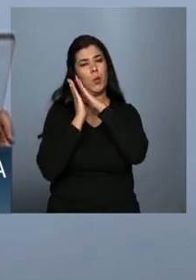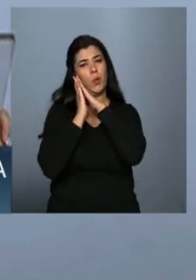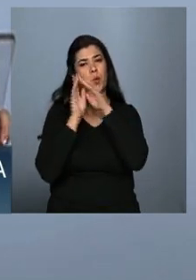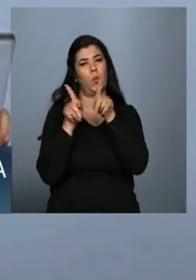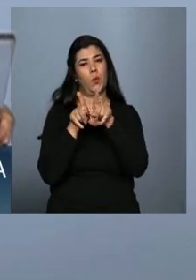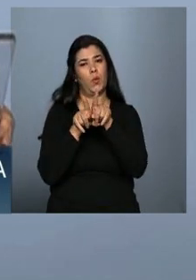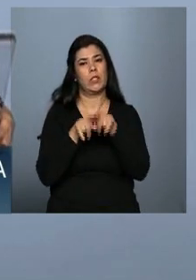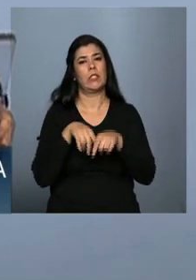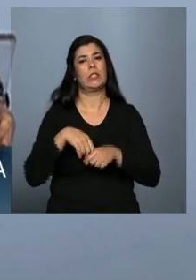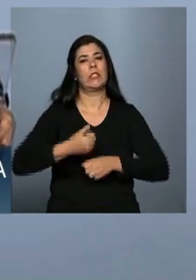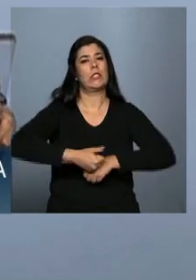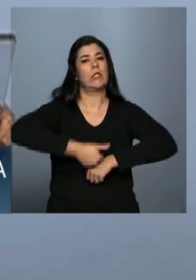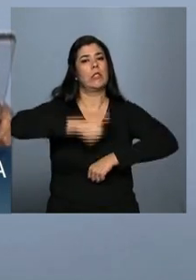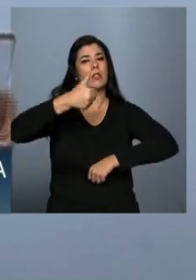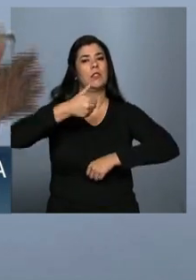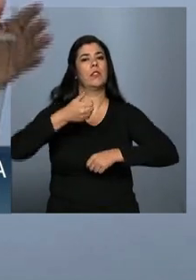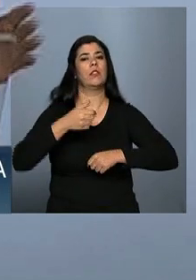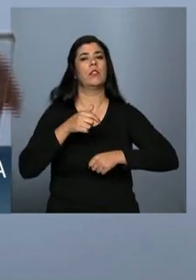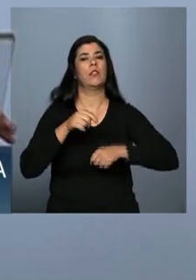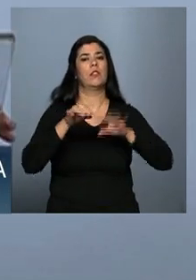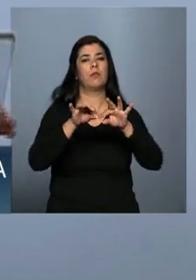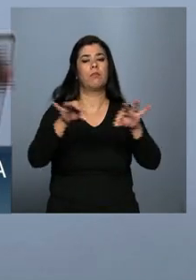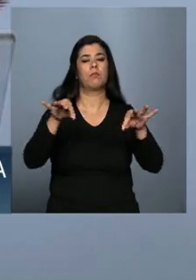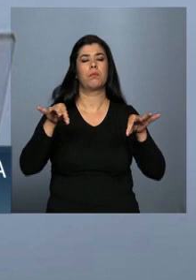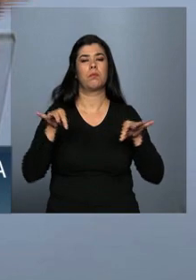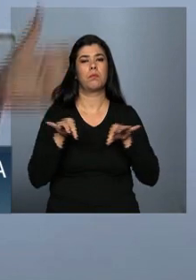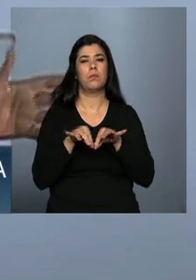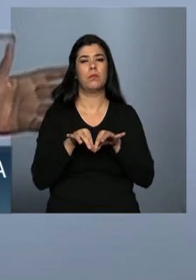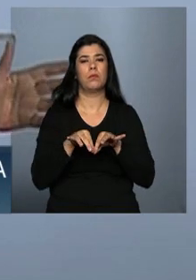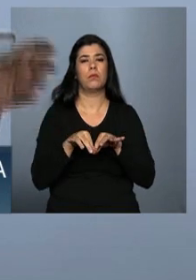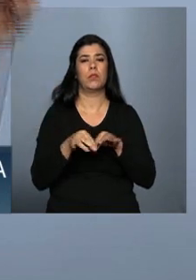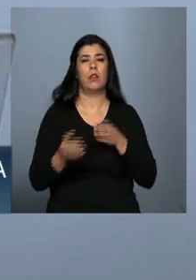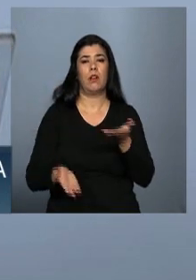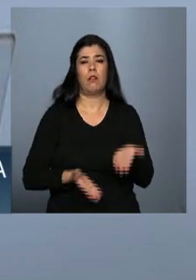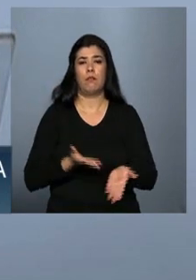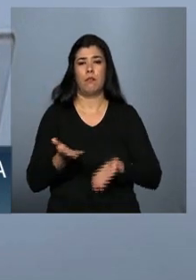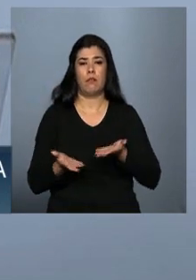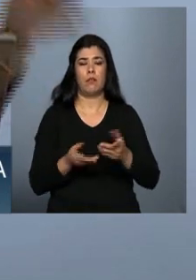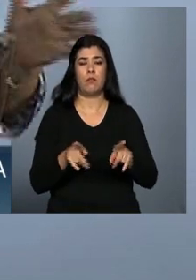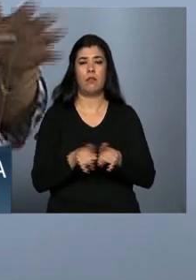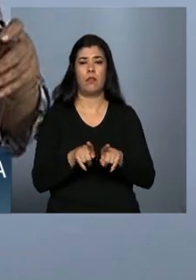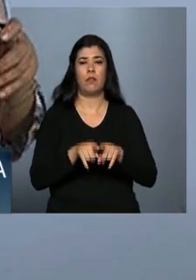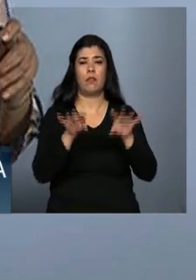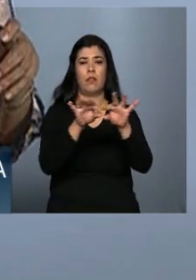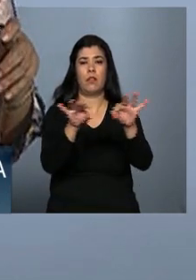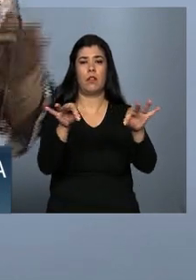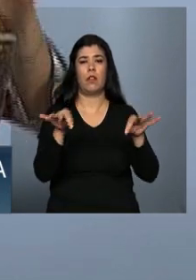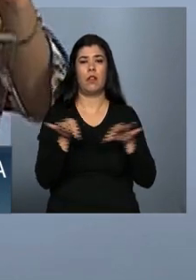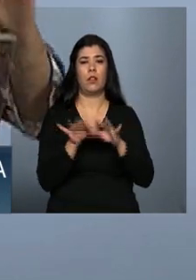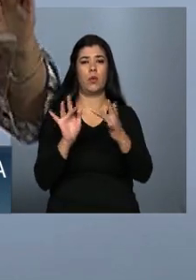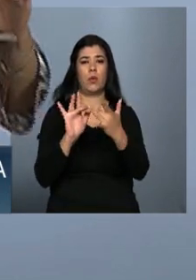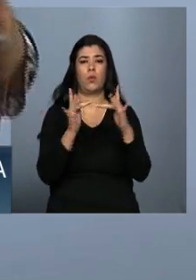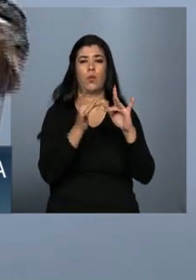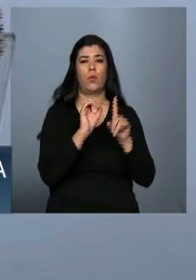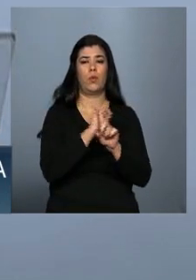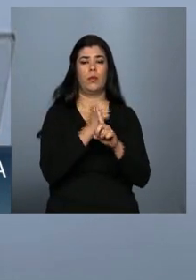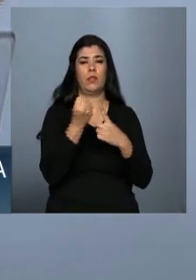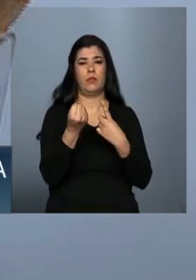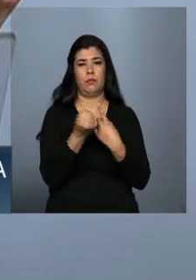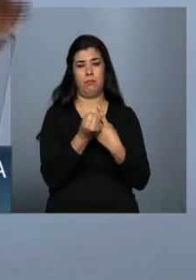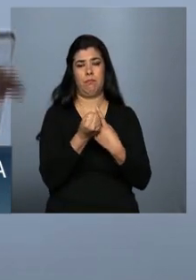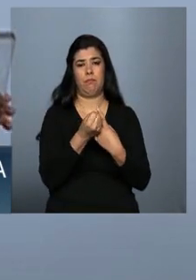serviço, melhoria na construção de áreas sociais, enfim,